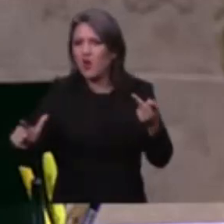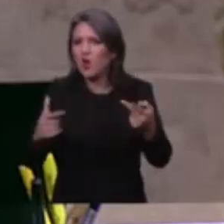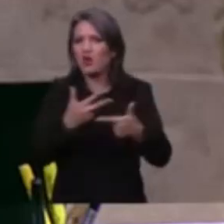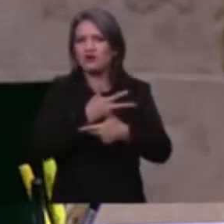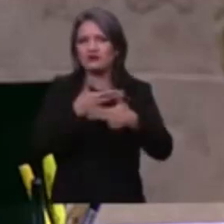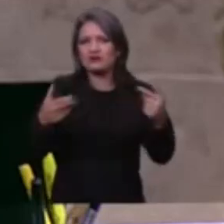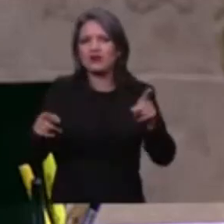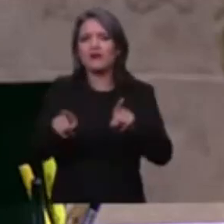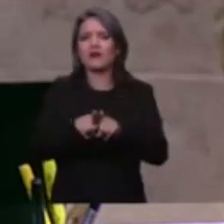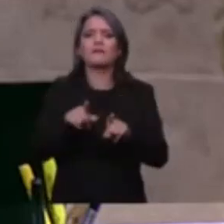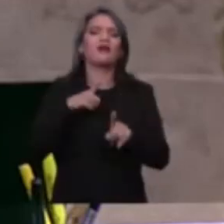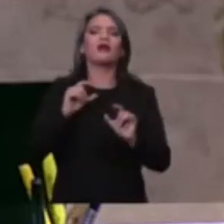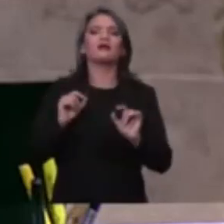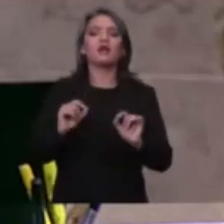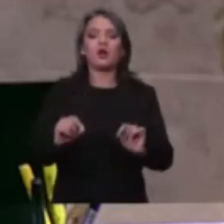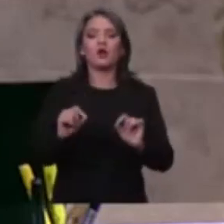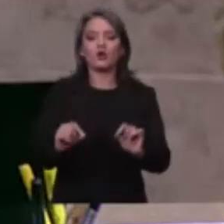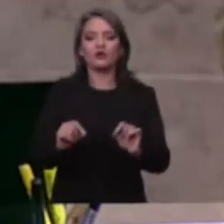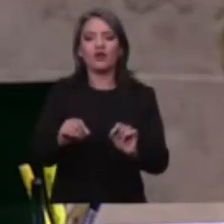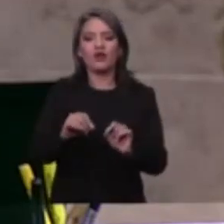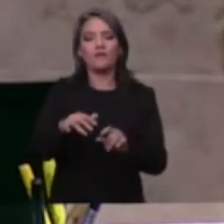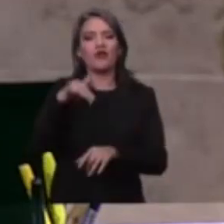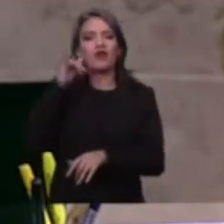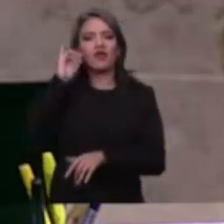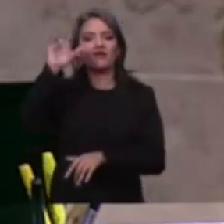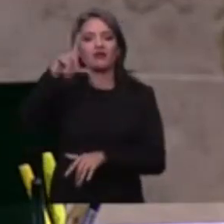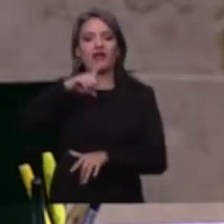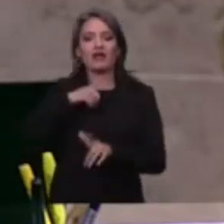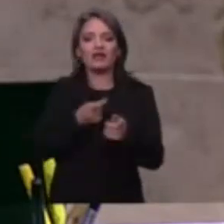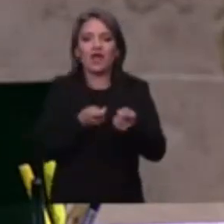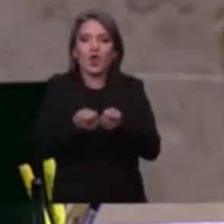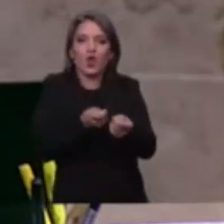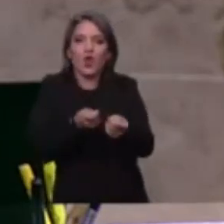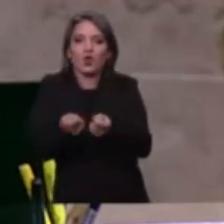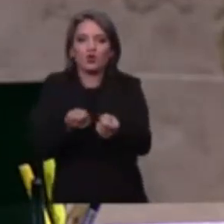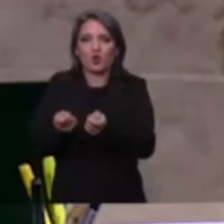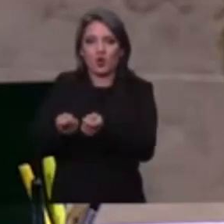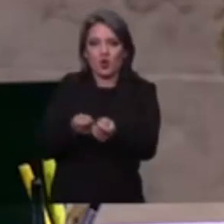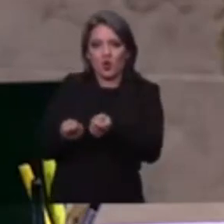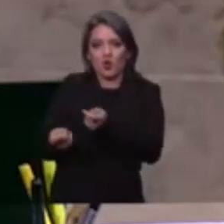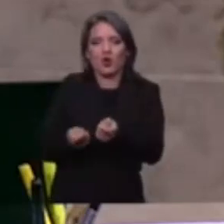se resistir a procedimentos de controle de distúrbios civis.